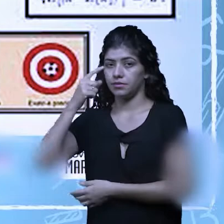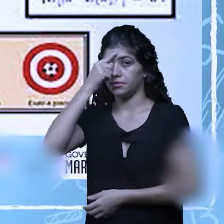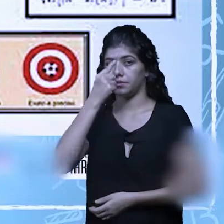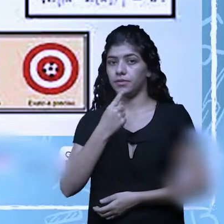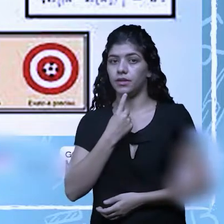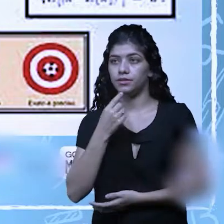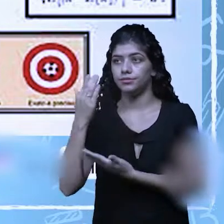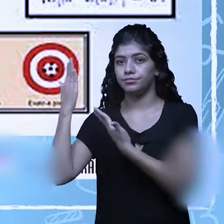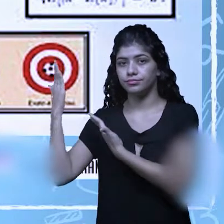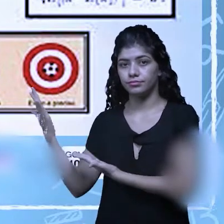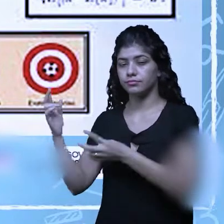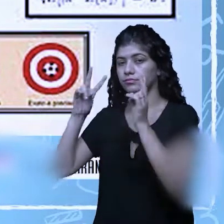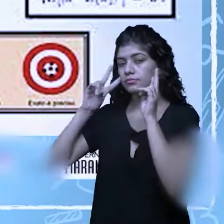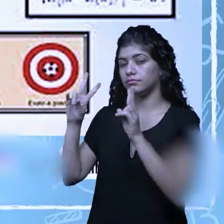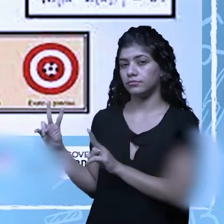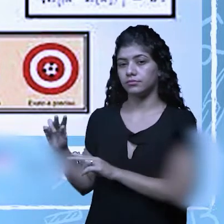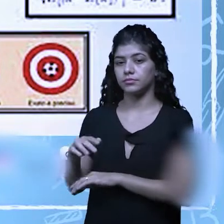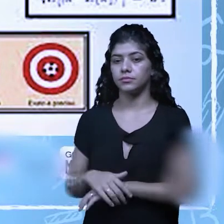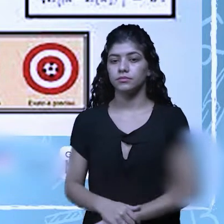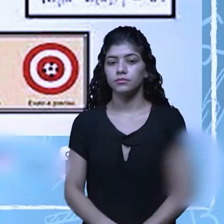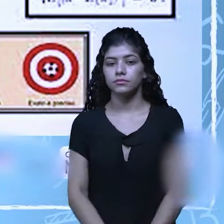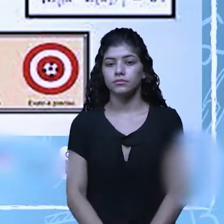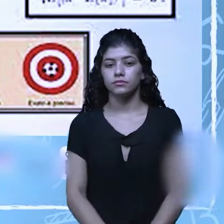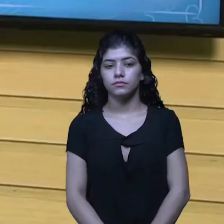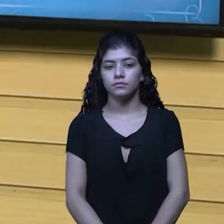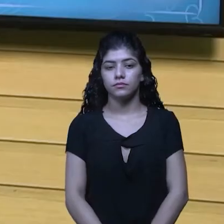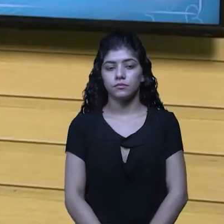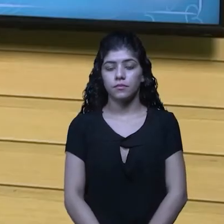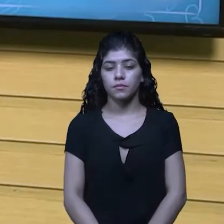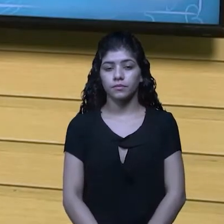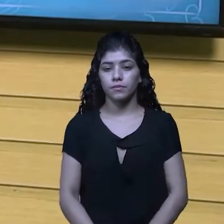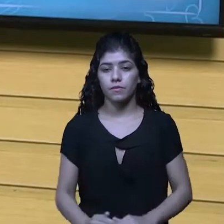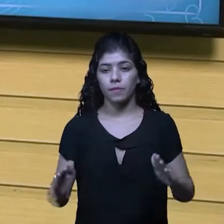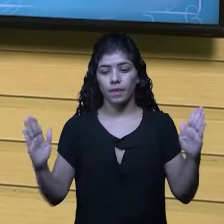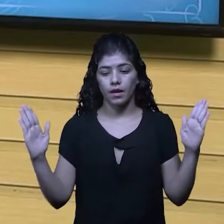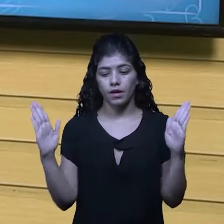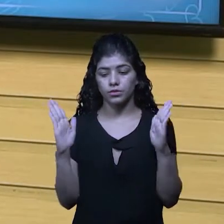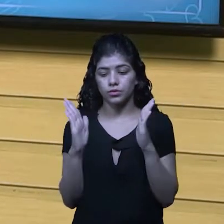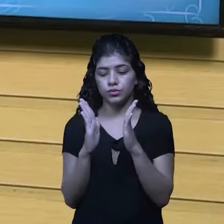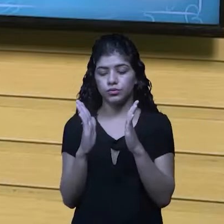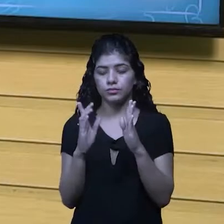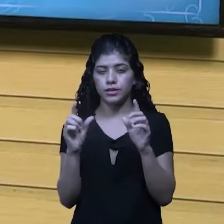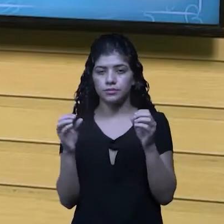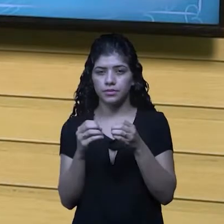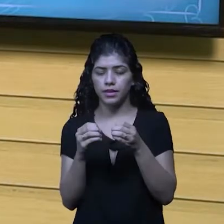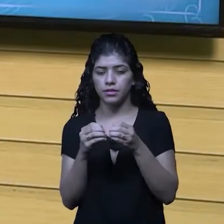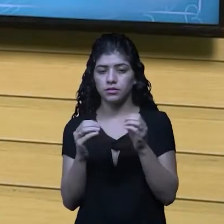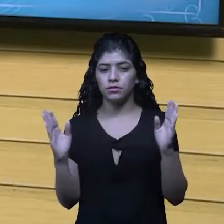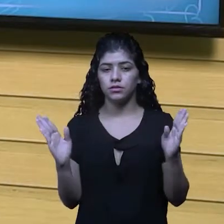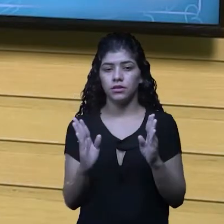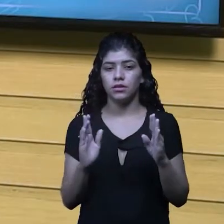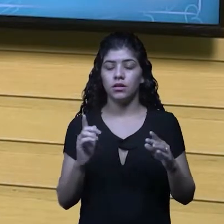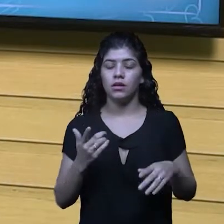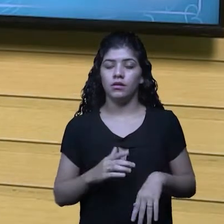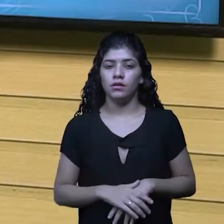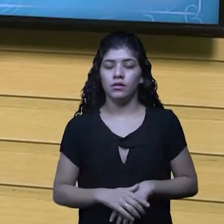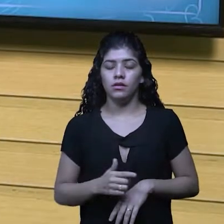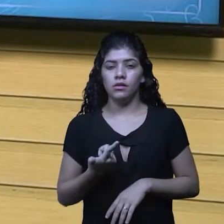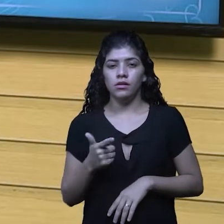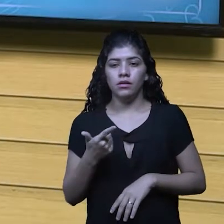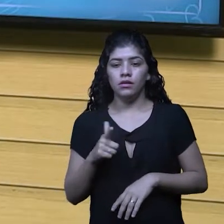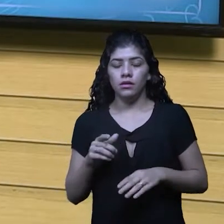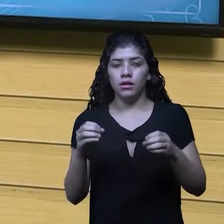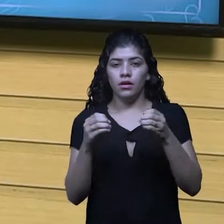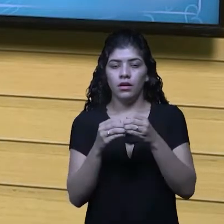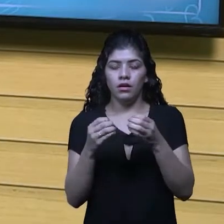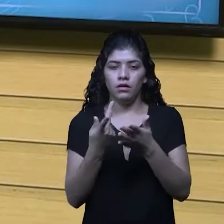imagem. Tá, essa imagem curvada assim. Quanto mais estreita, menos erros,